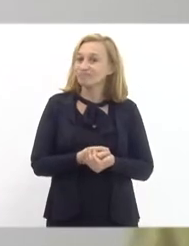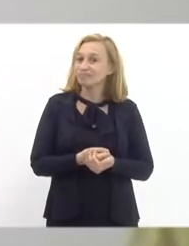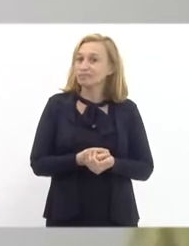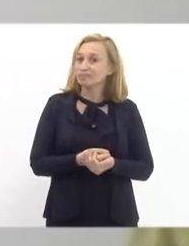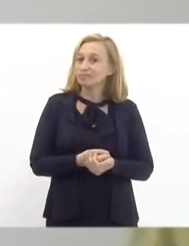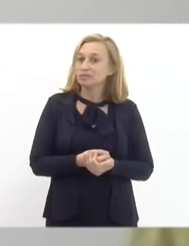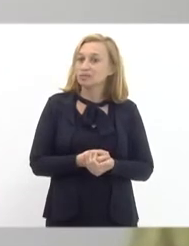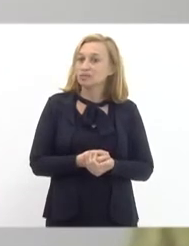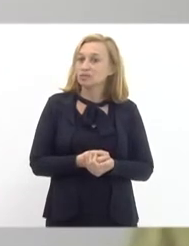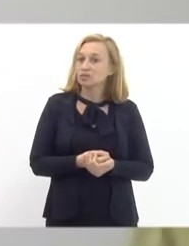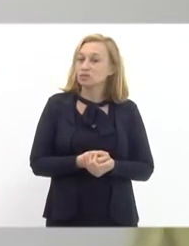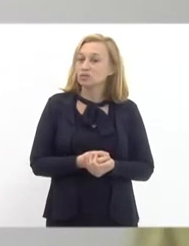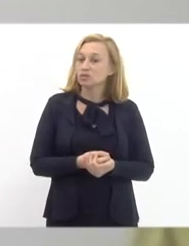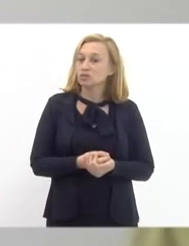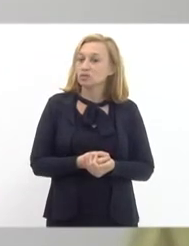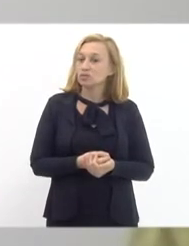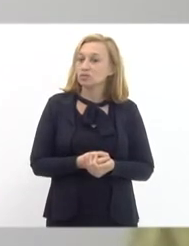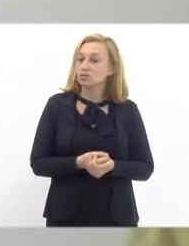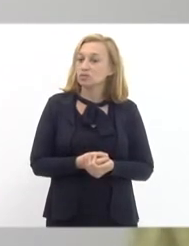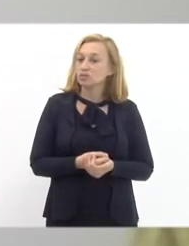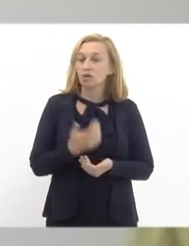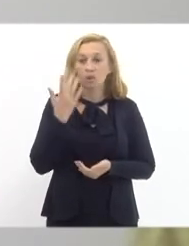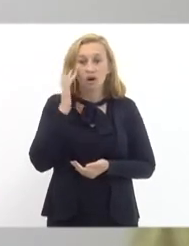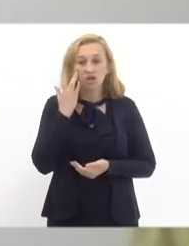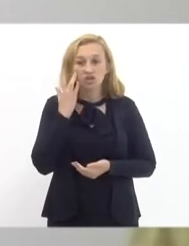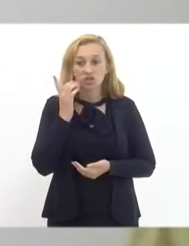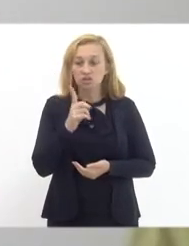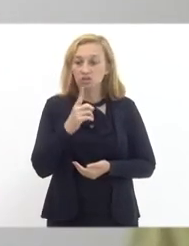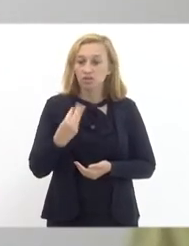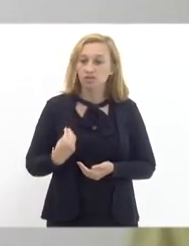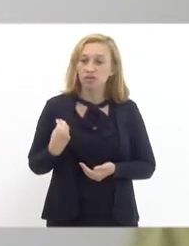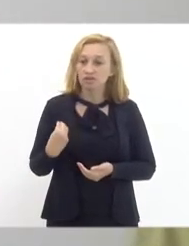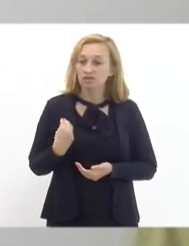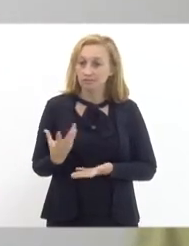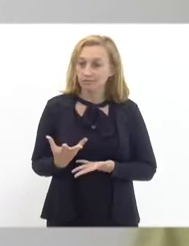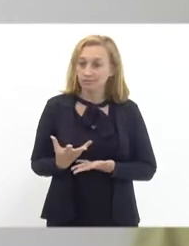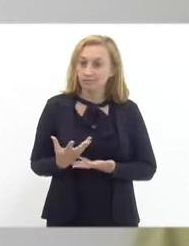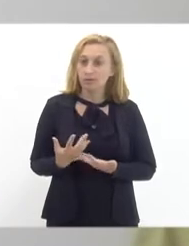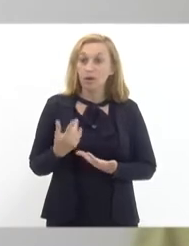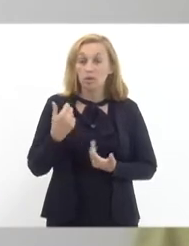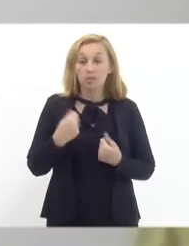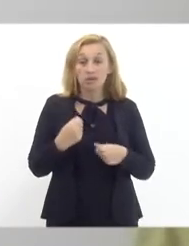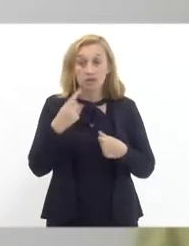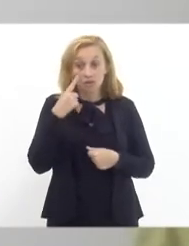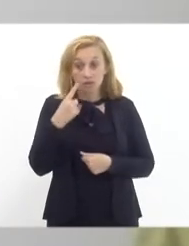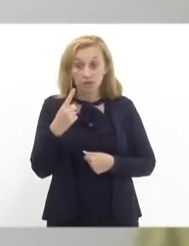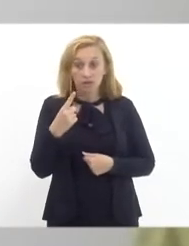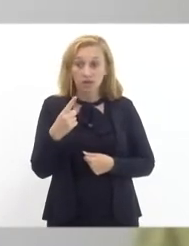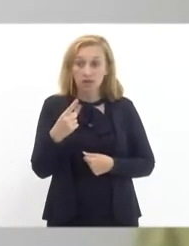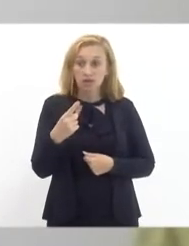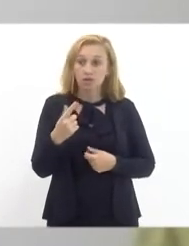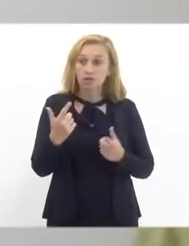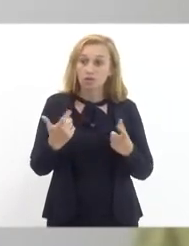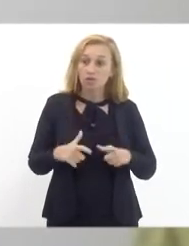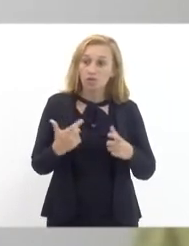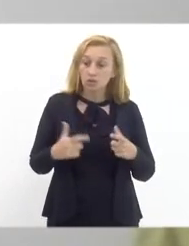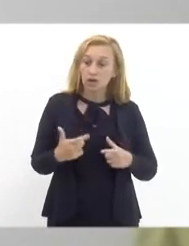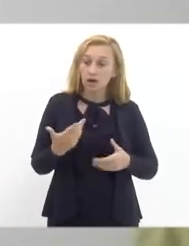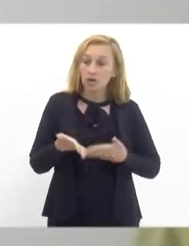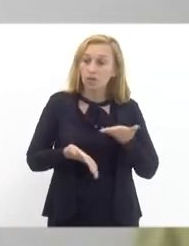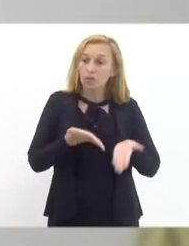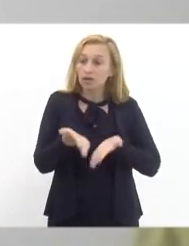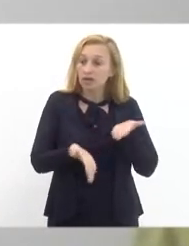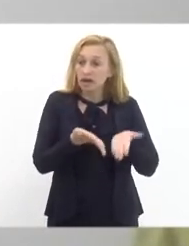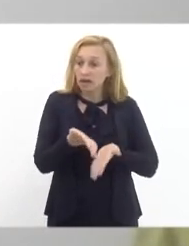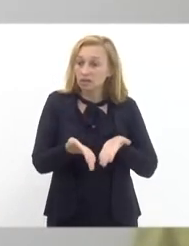um monumento não sobrevive. Eu prefiro ver um monumento tombado, ocupado, do que abandonado.